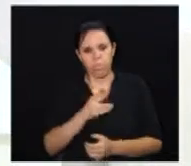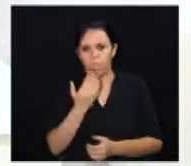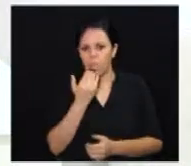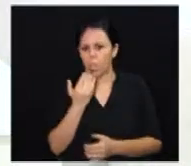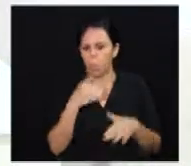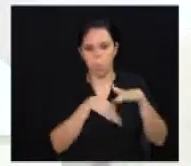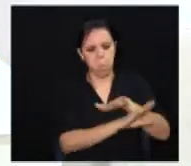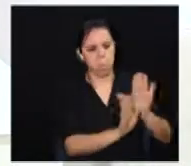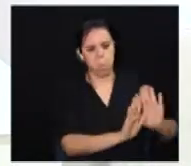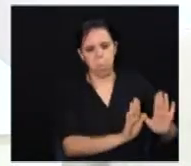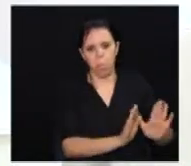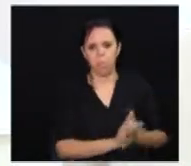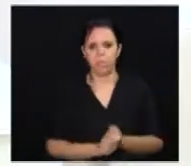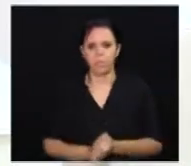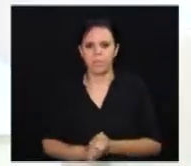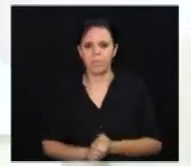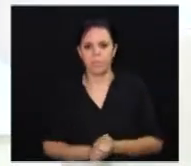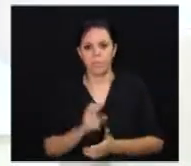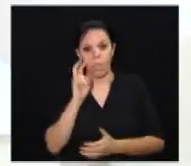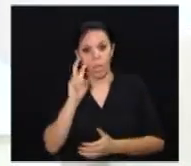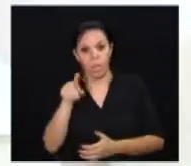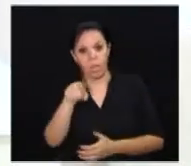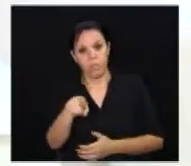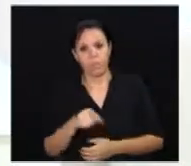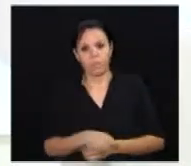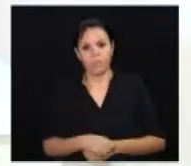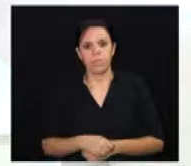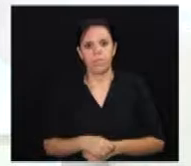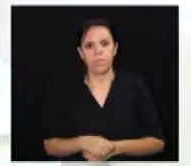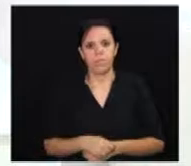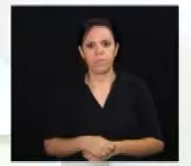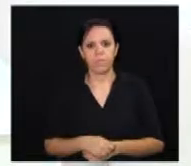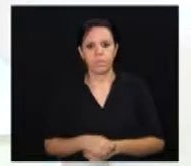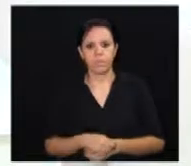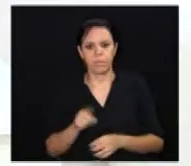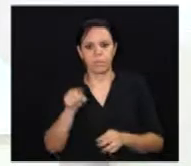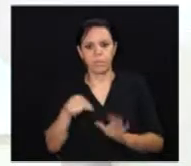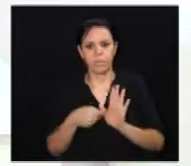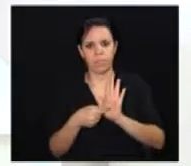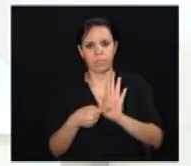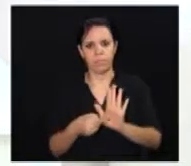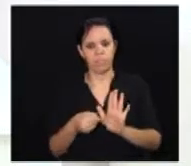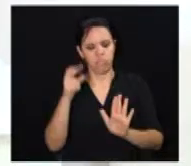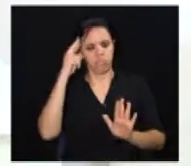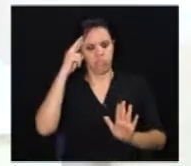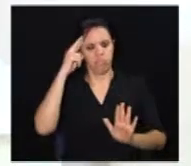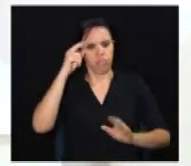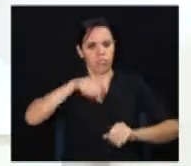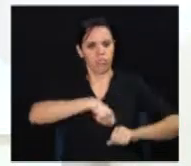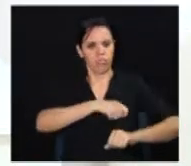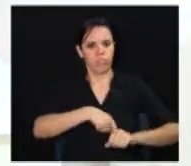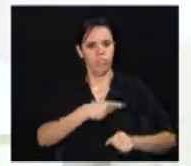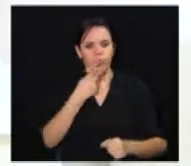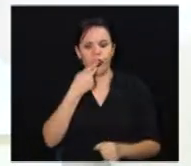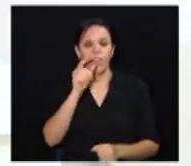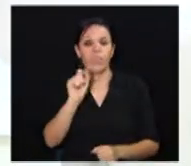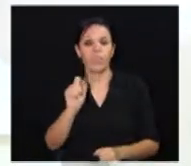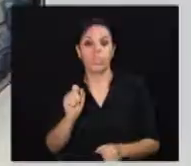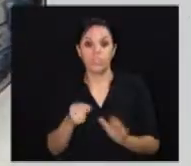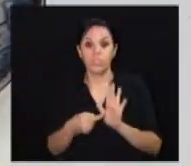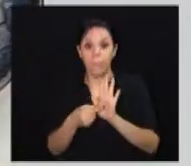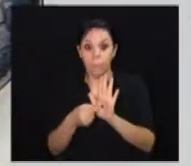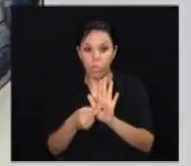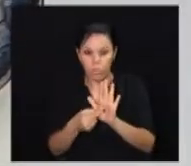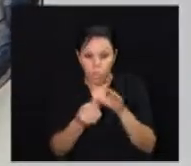ficando guardada. Perfeito. Né? E olha só, então, só para reforçar, aqui o chefe falou, né, que se tiver aparecendo o